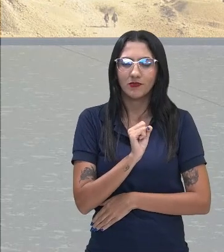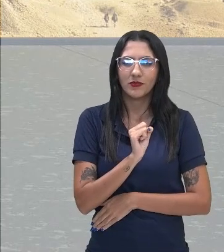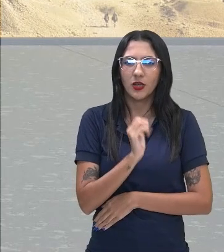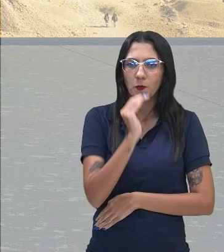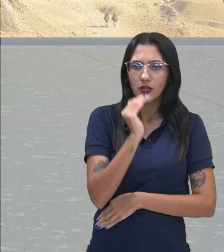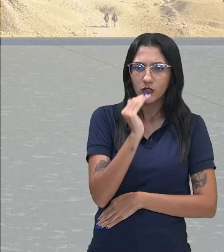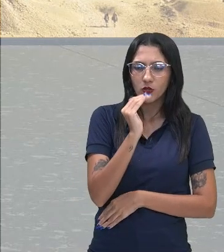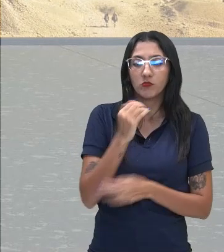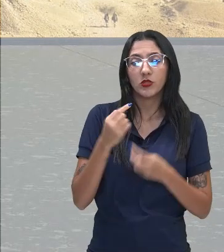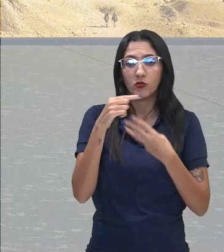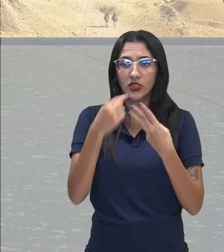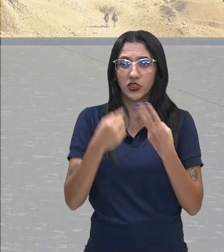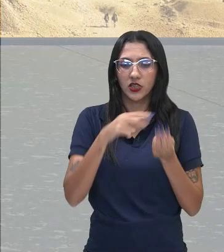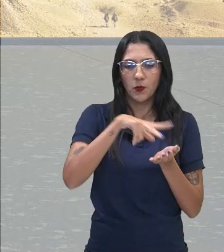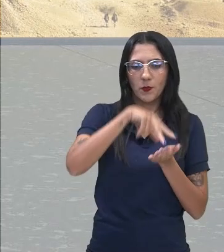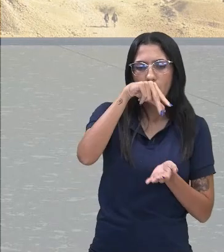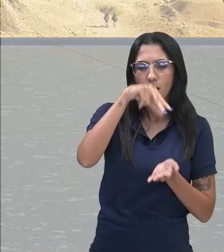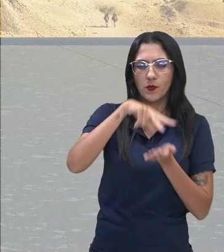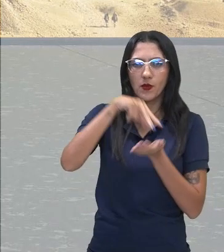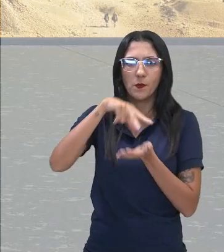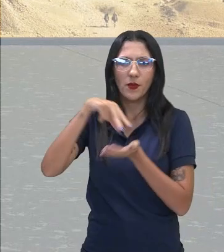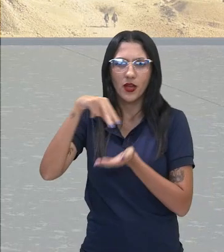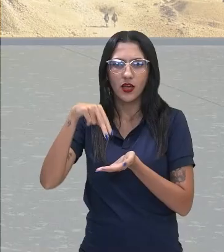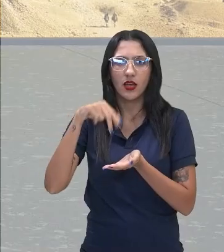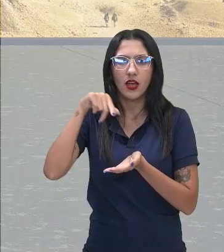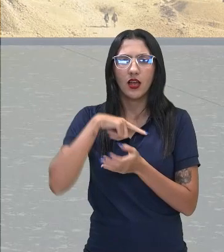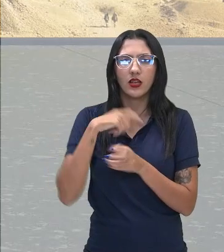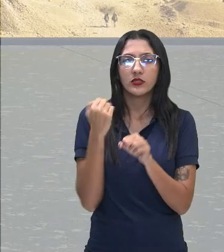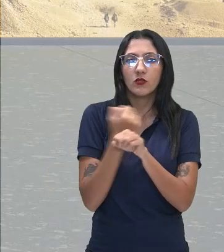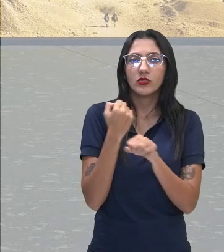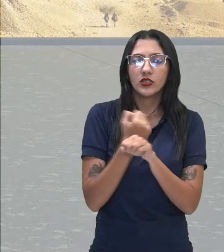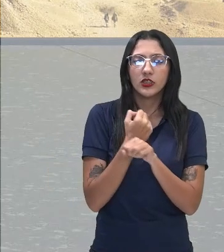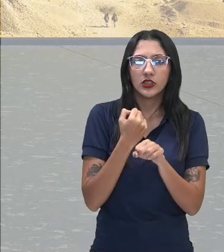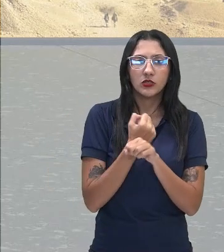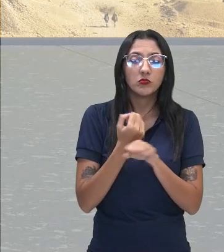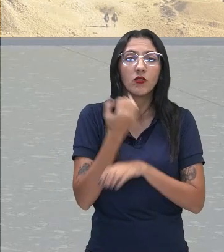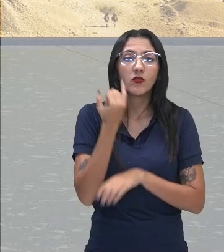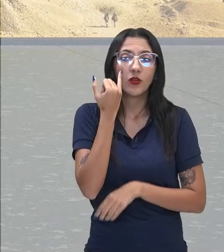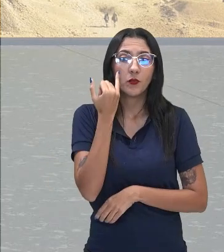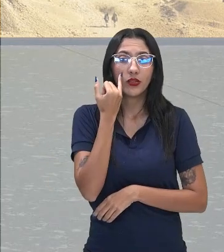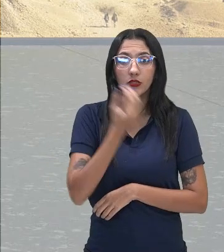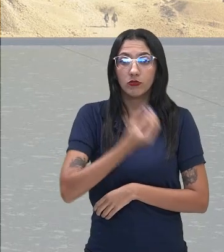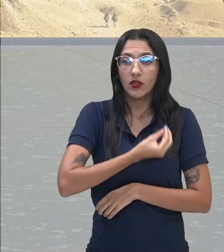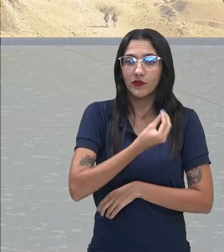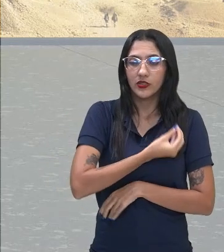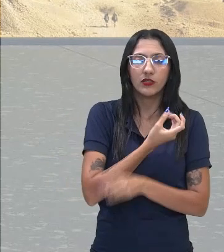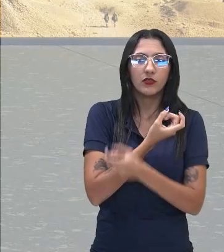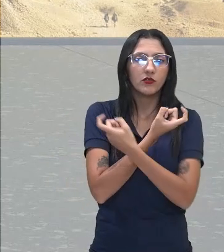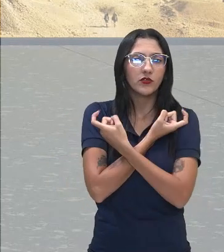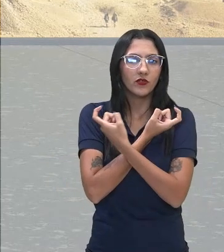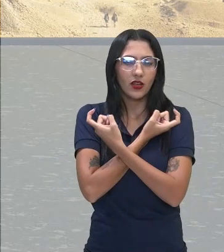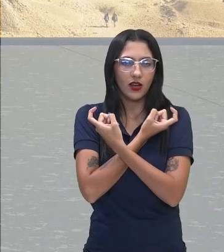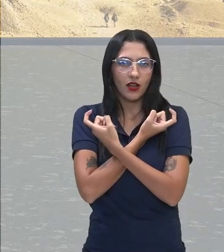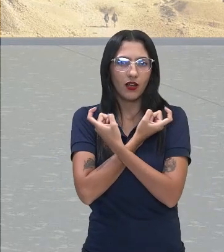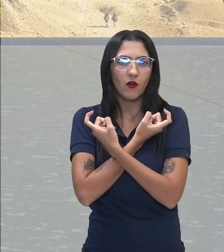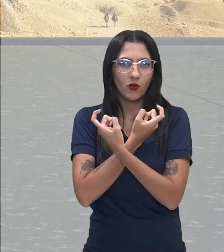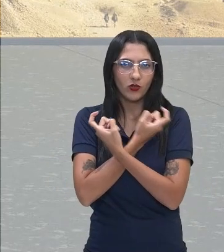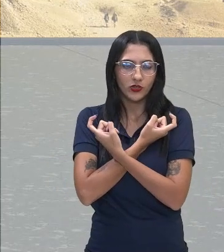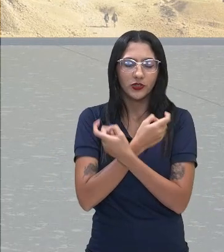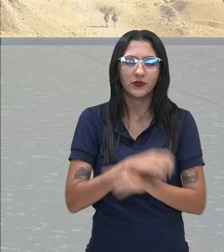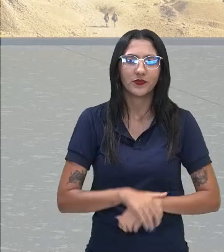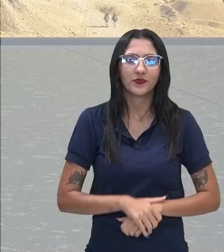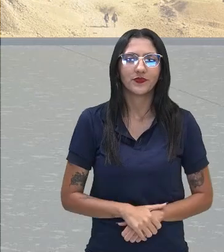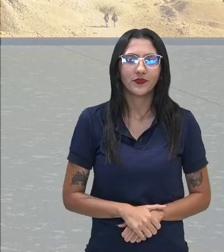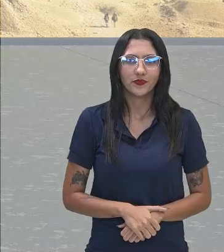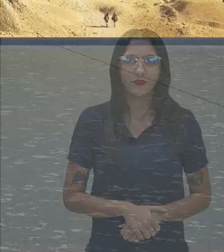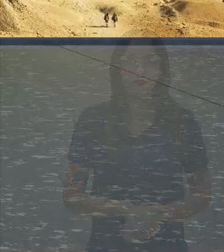3 pirâmides, que são construções que possuem informações sobre a vida dos faraós. Já as câmaras